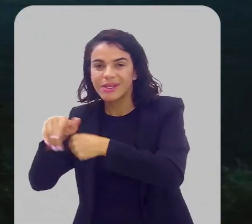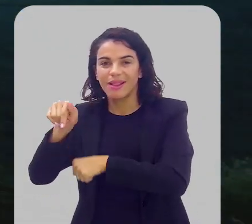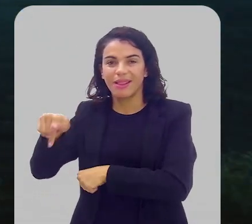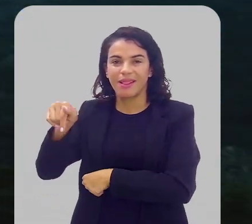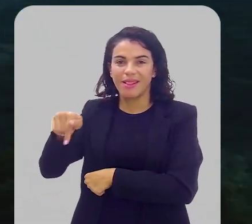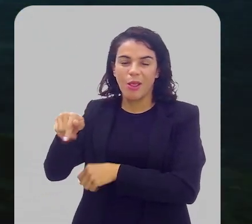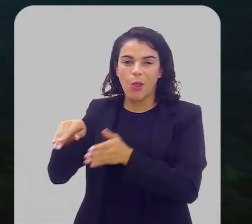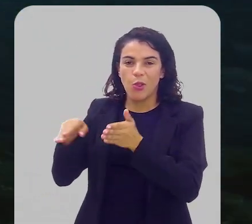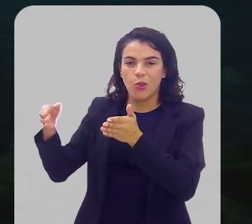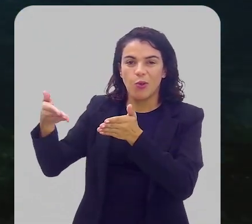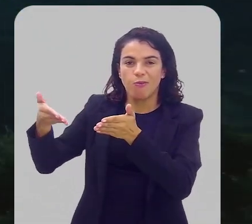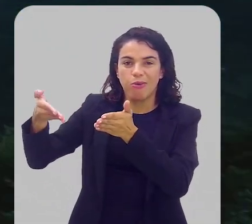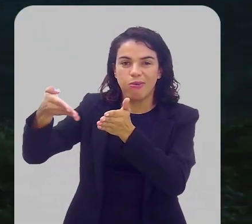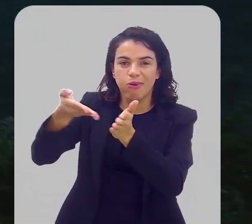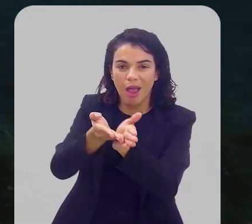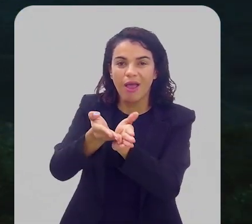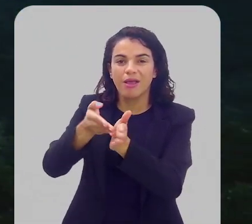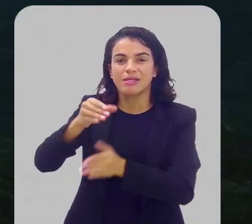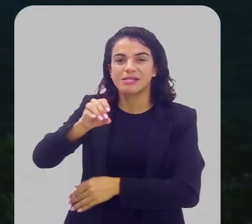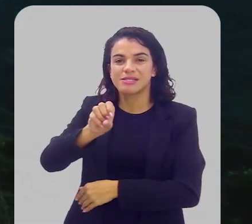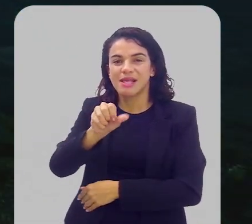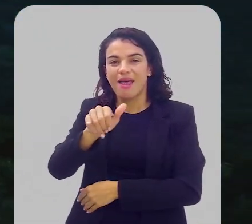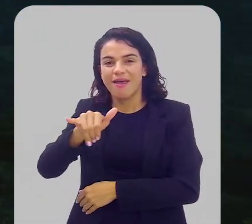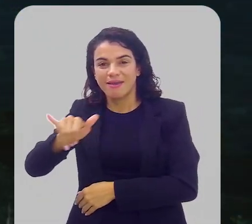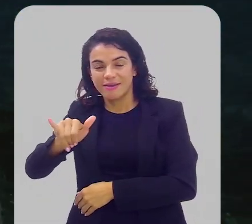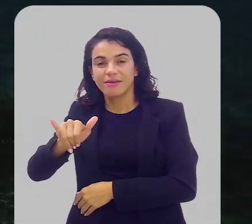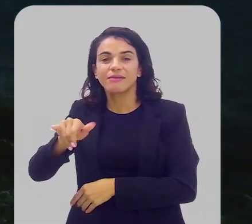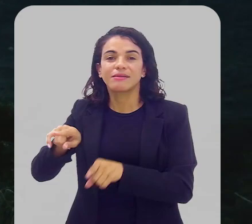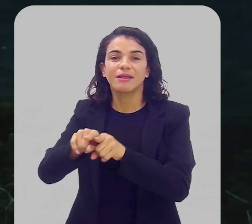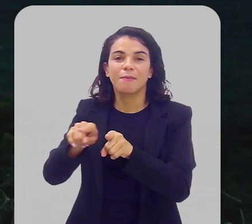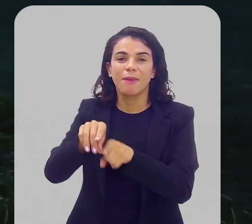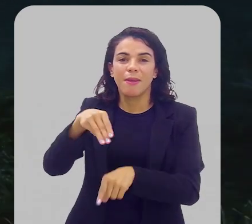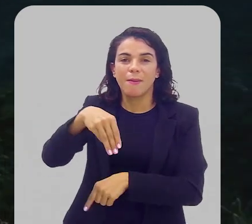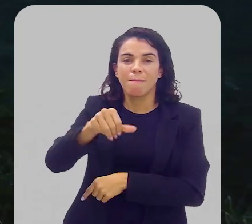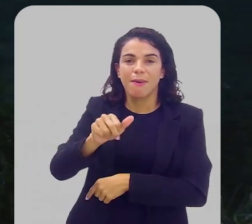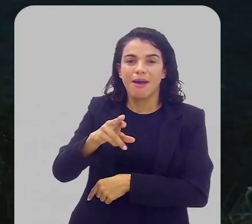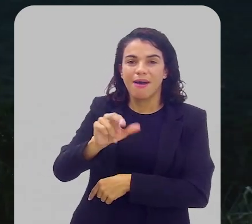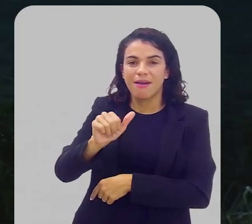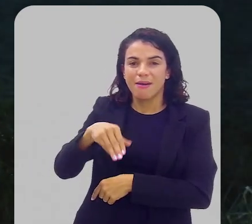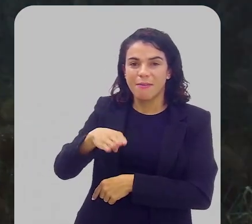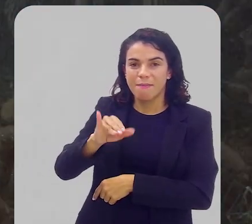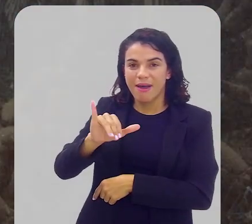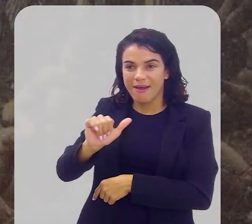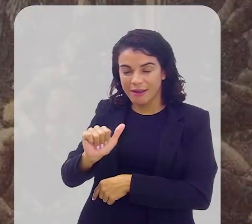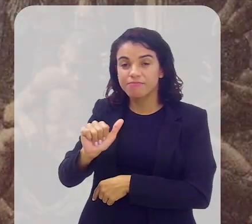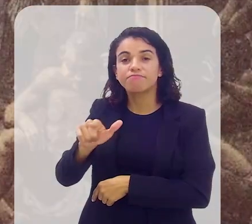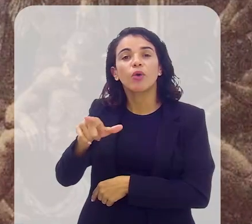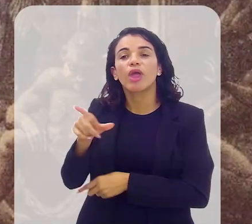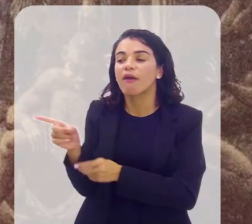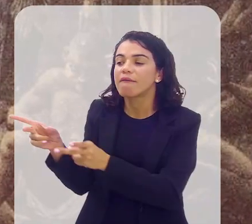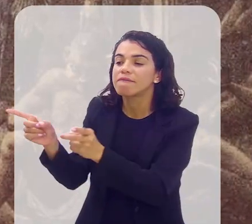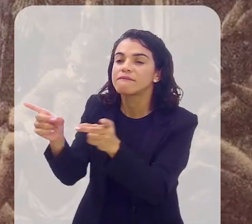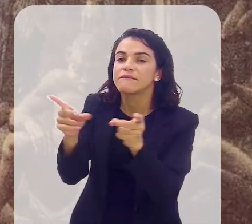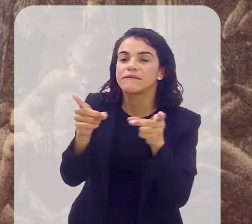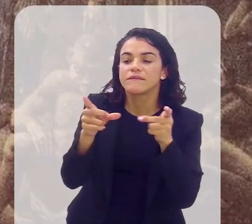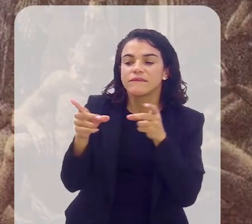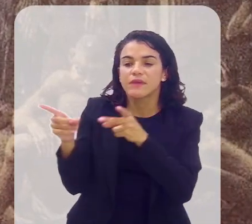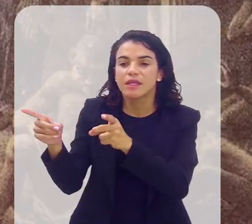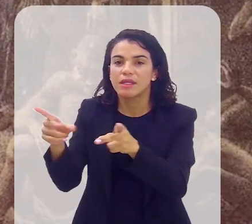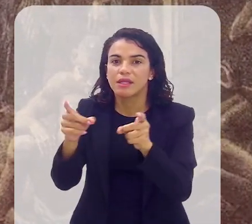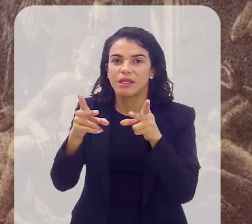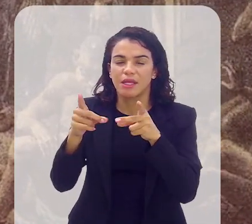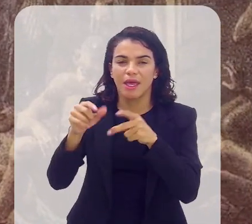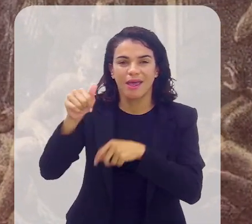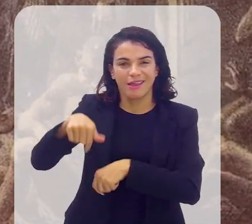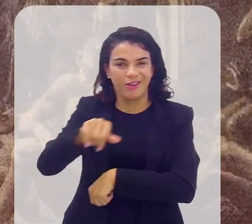escravos africanos passou a ser feito pelo Saí. Dos pontos de desembarque do Saí e da Marambaia, negros escravizados eram levados para o